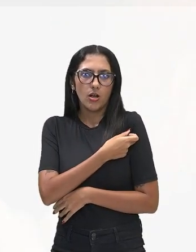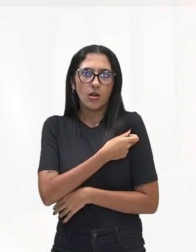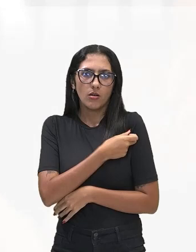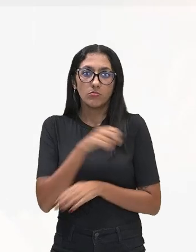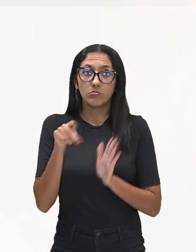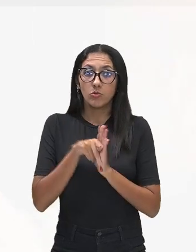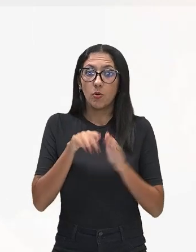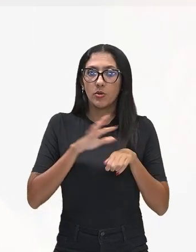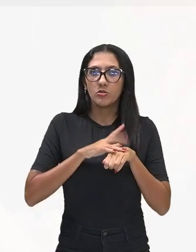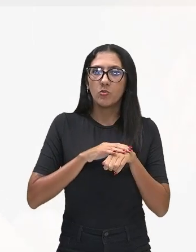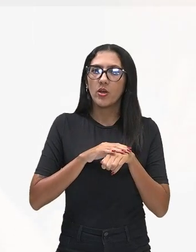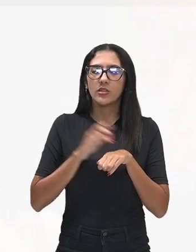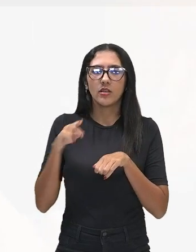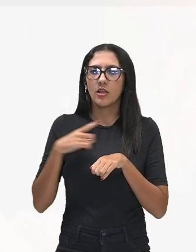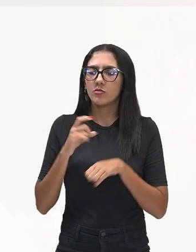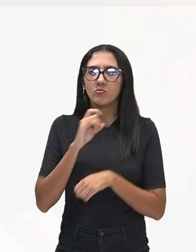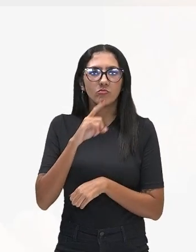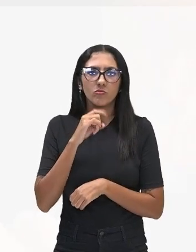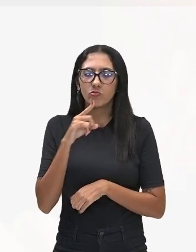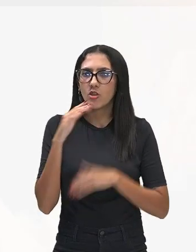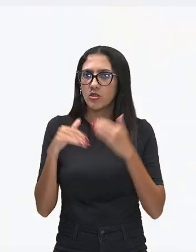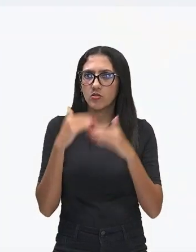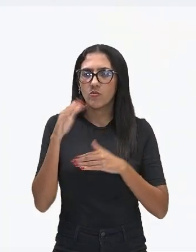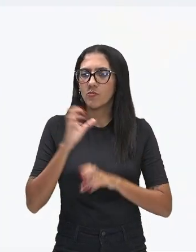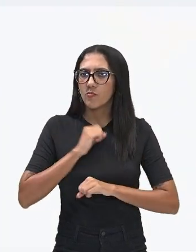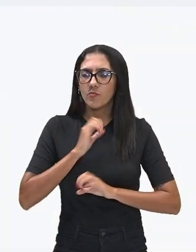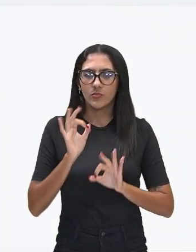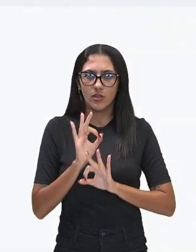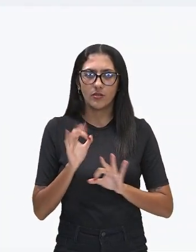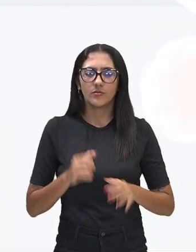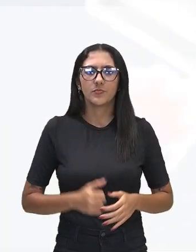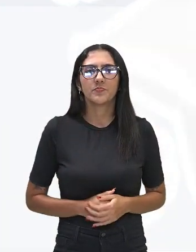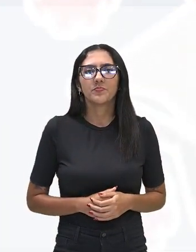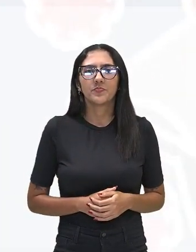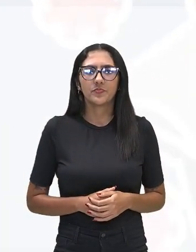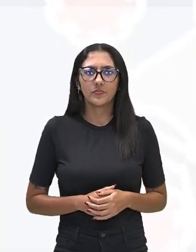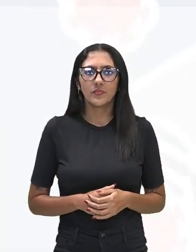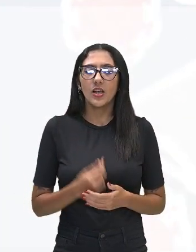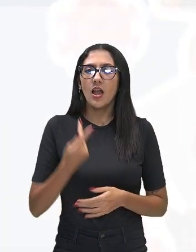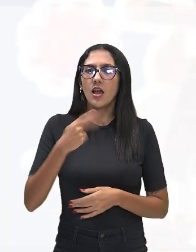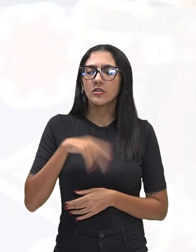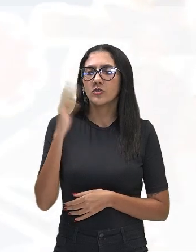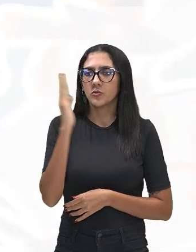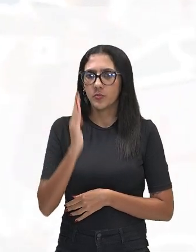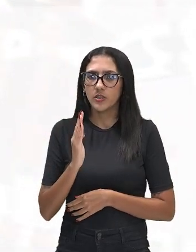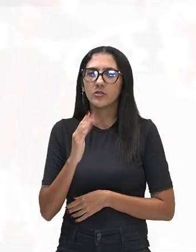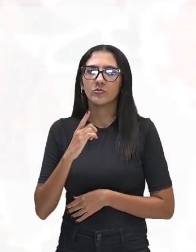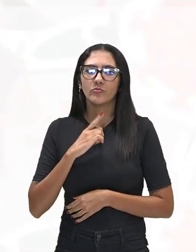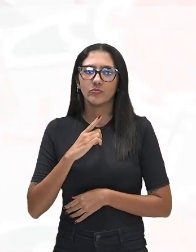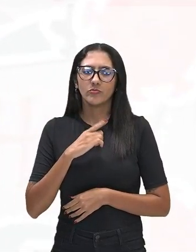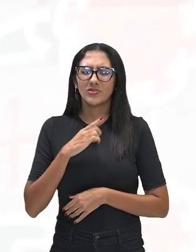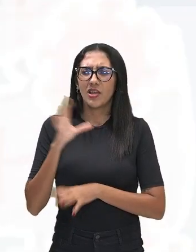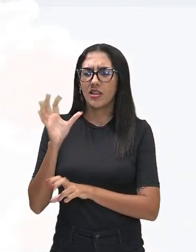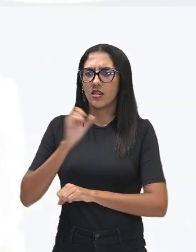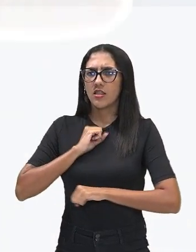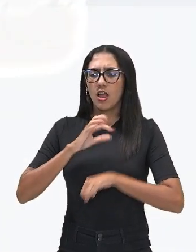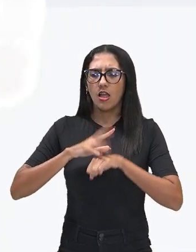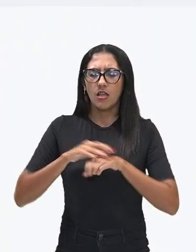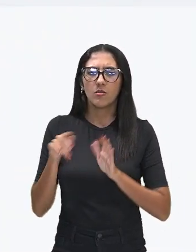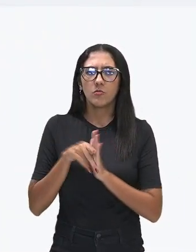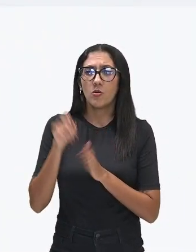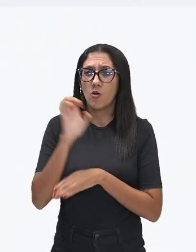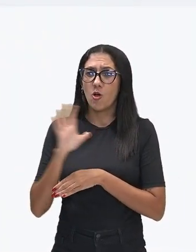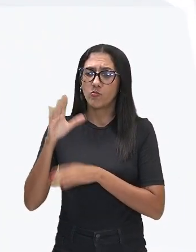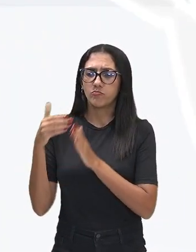pessoa, que não desenvolveu a doença. No Brasil, a doença chegou com os colonizadores europeus no